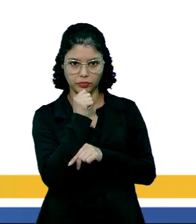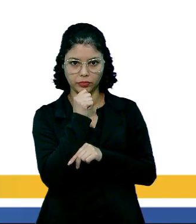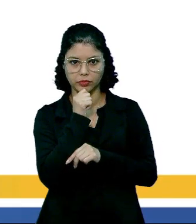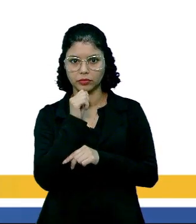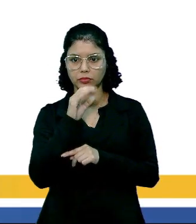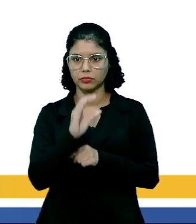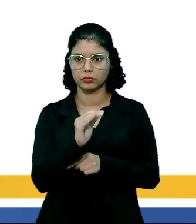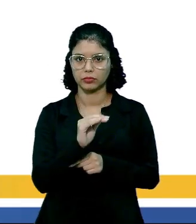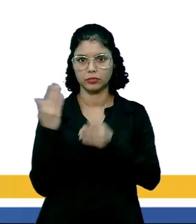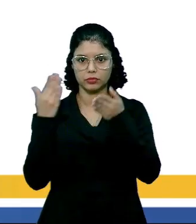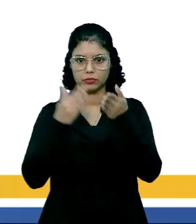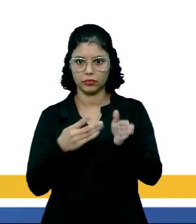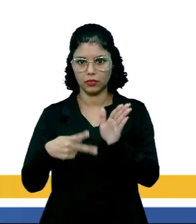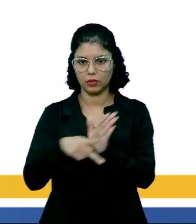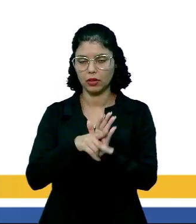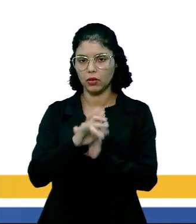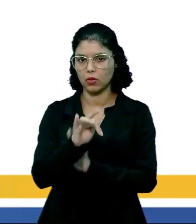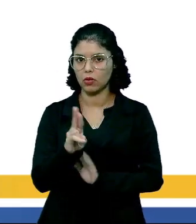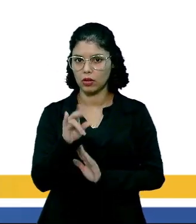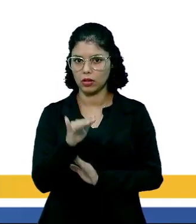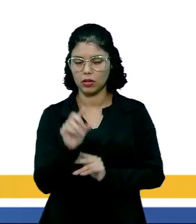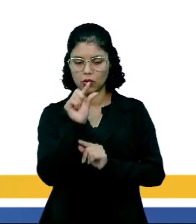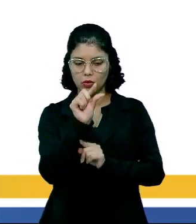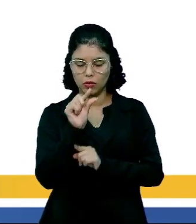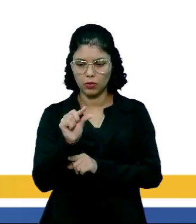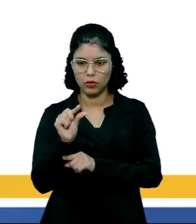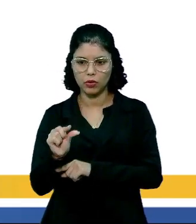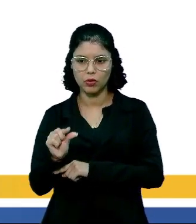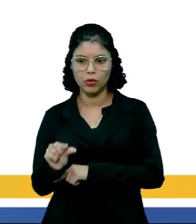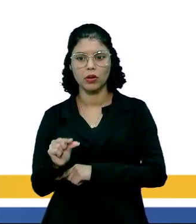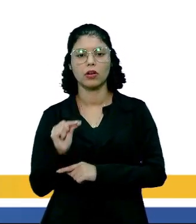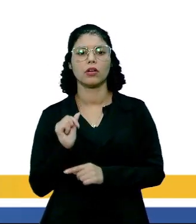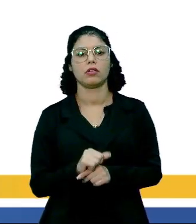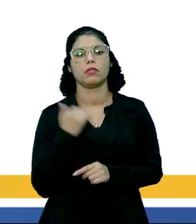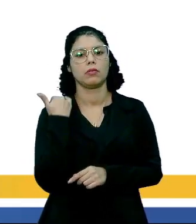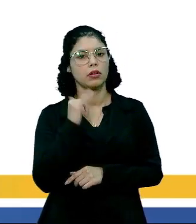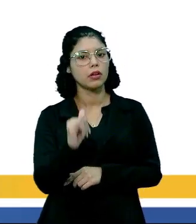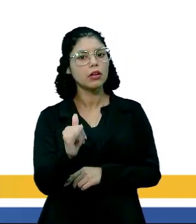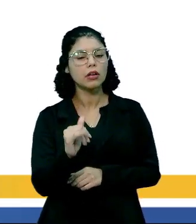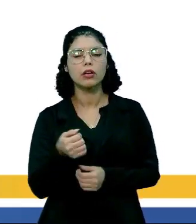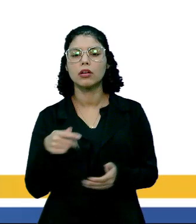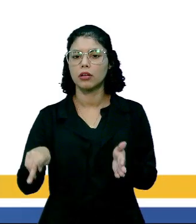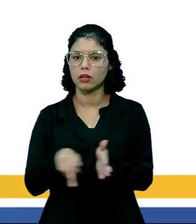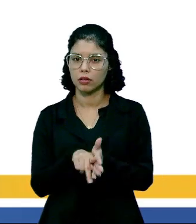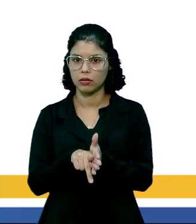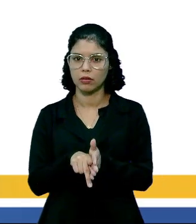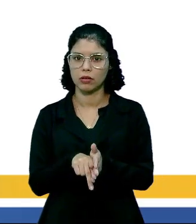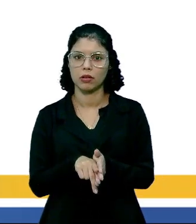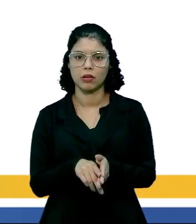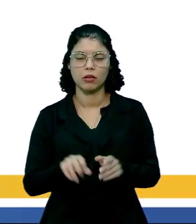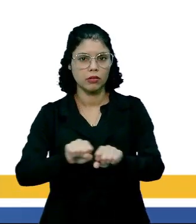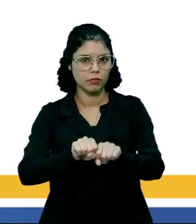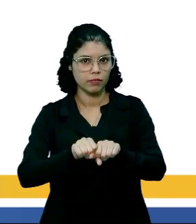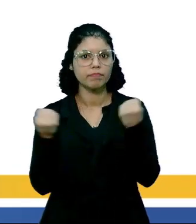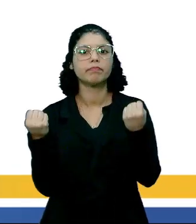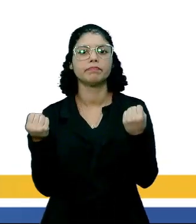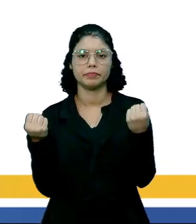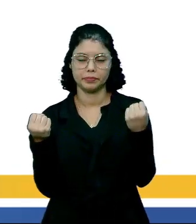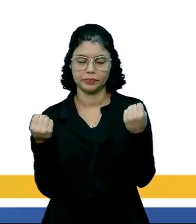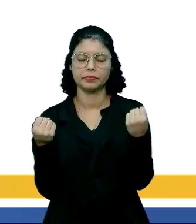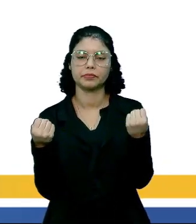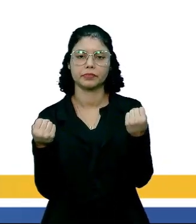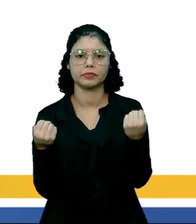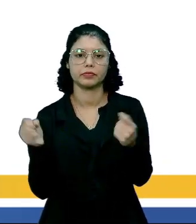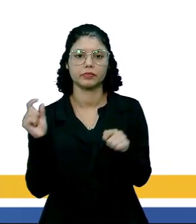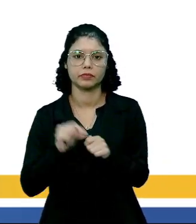orientação adequada orientação das partículas adequadas e uma energia suficiente para romper a ligação dos